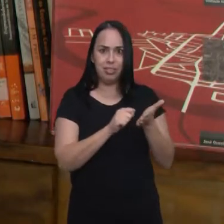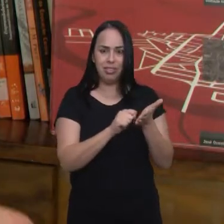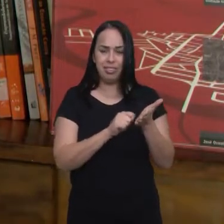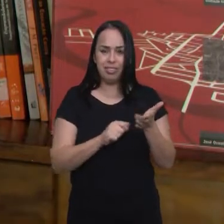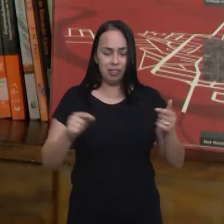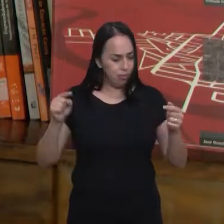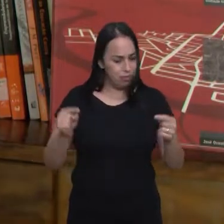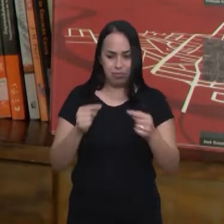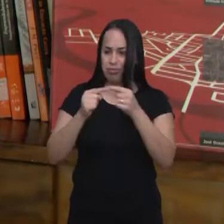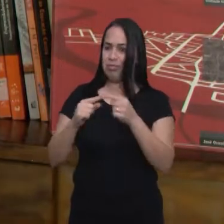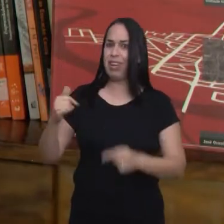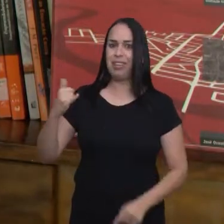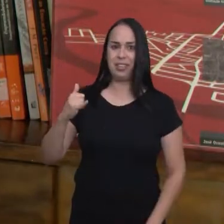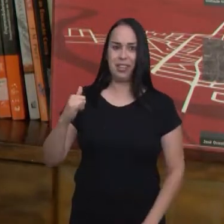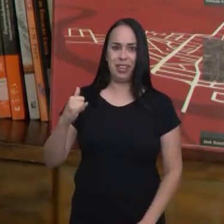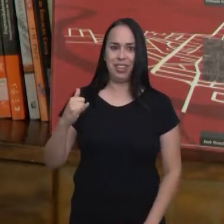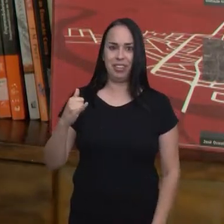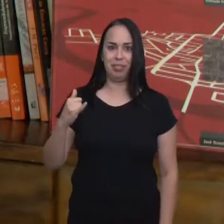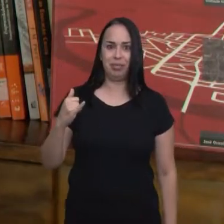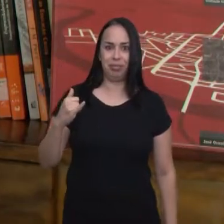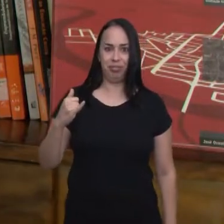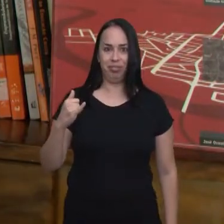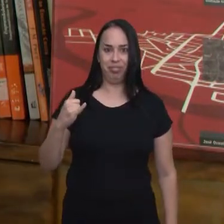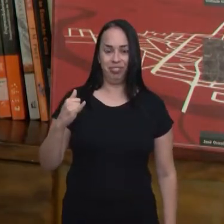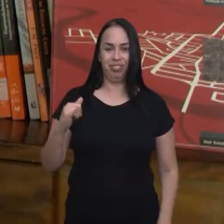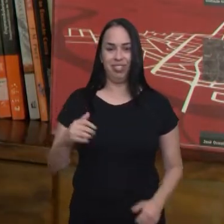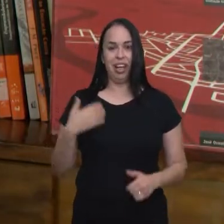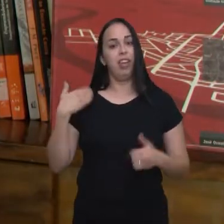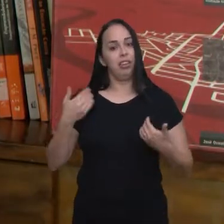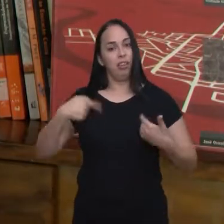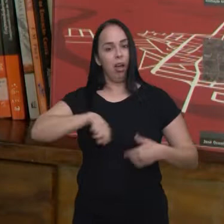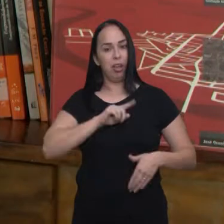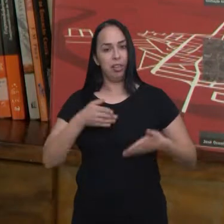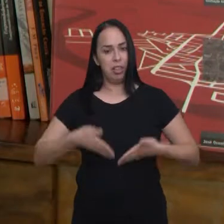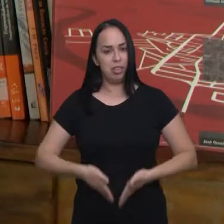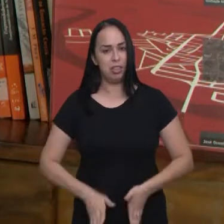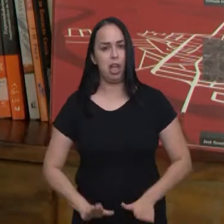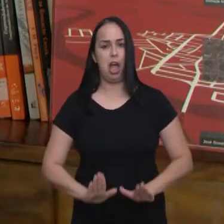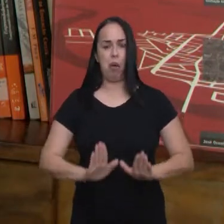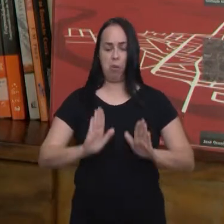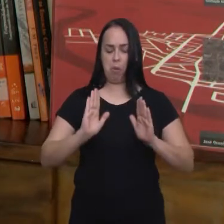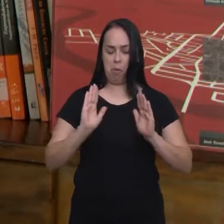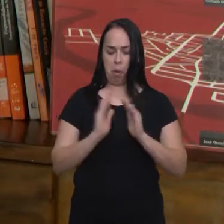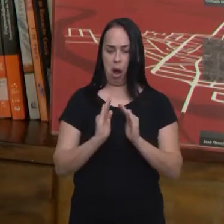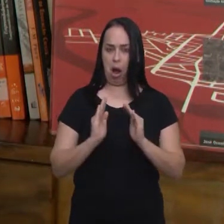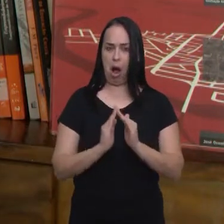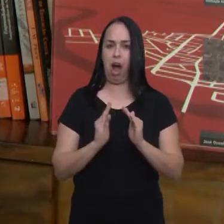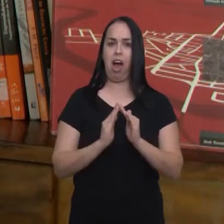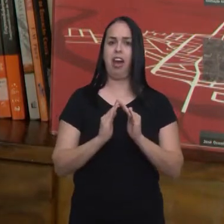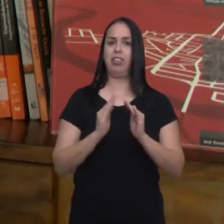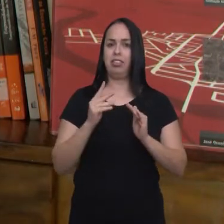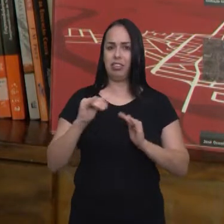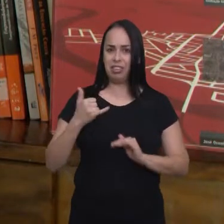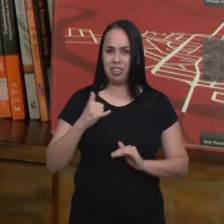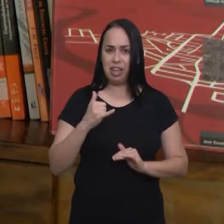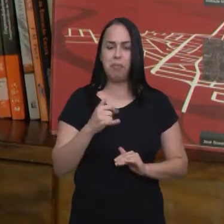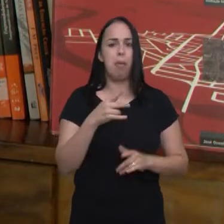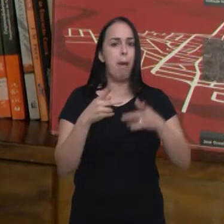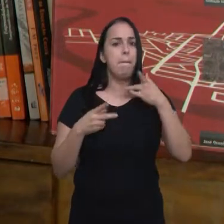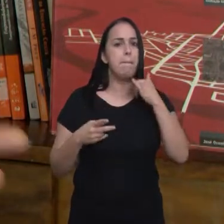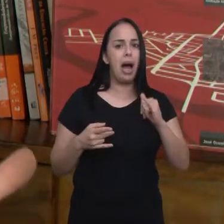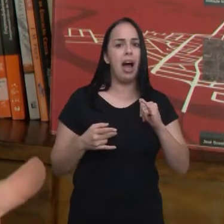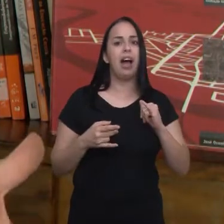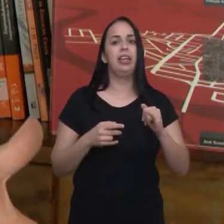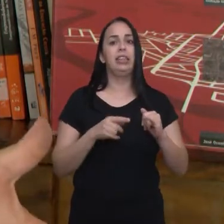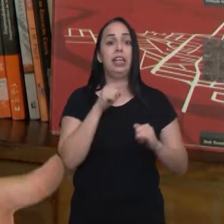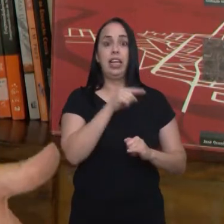família estava relacionado ao bairro de Santana. Nós nascemos aqui, os meus pais tiveram